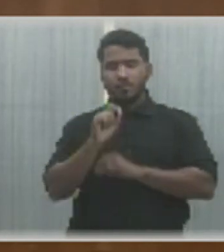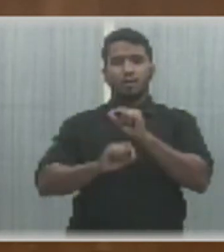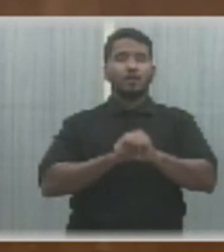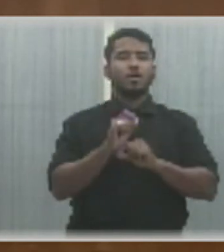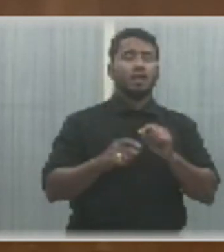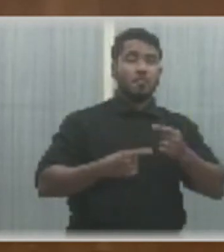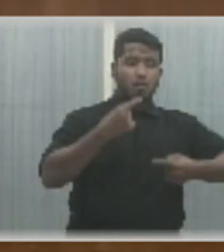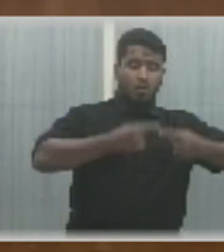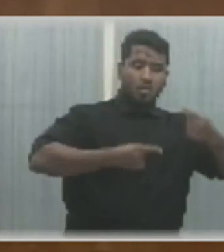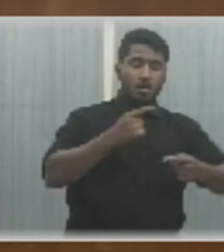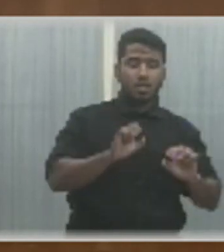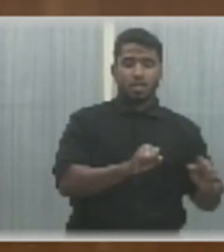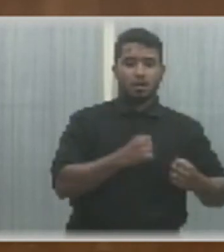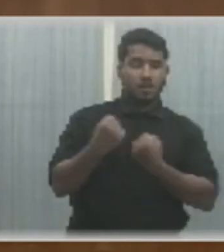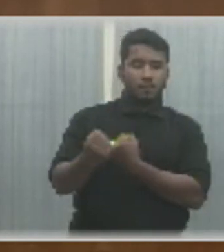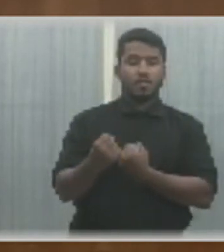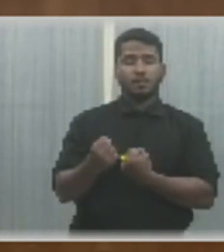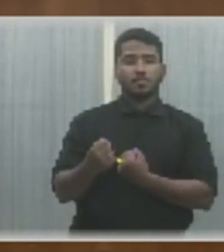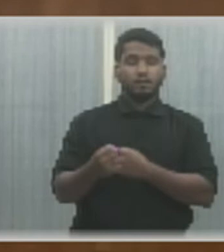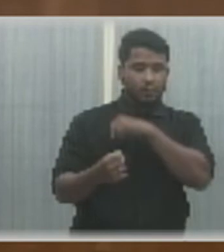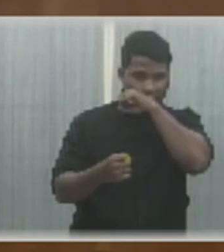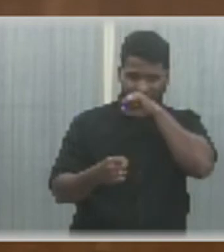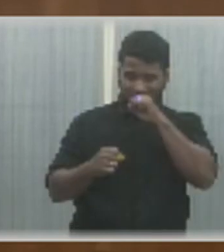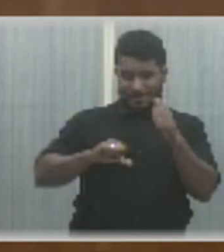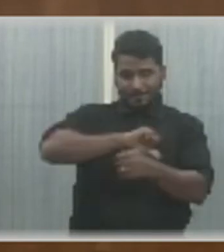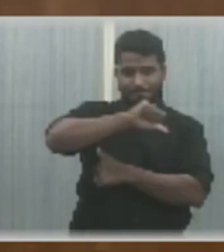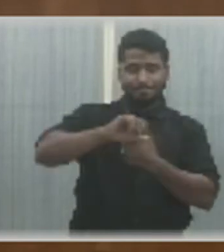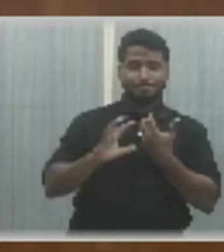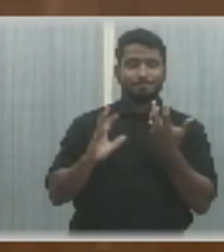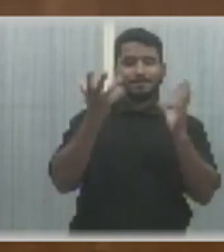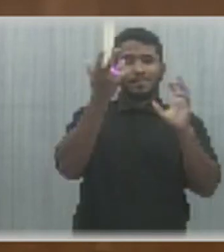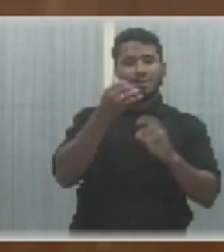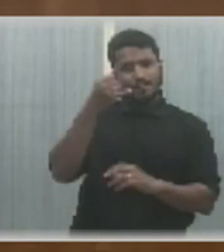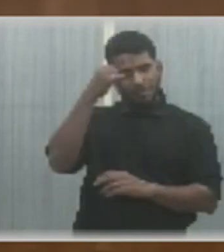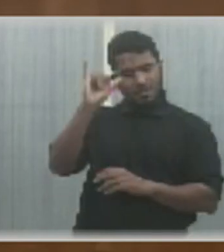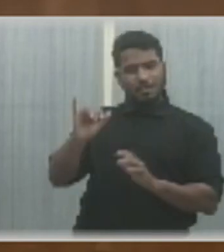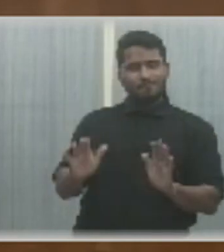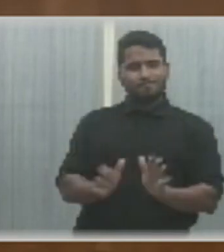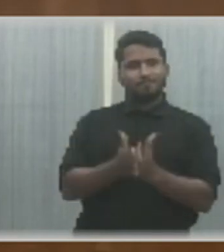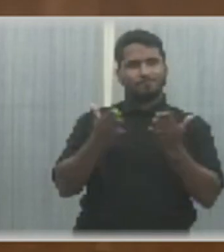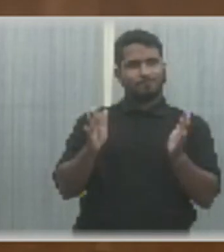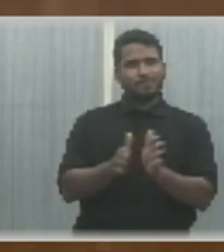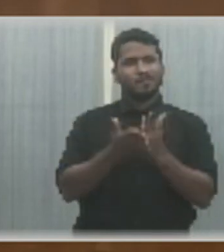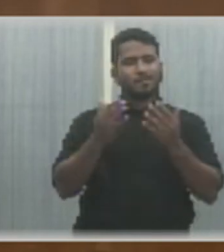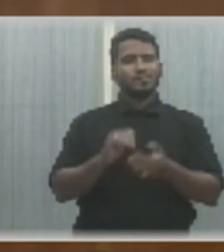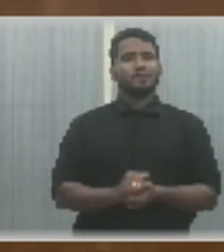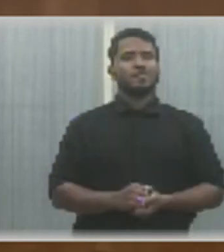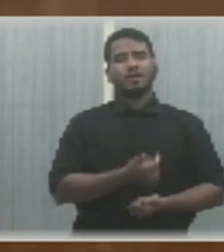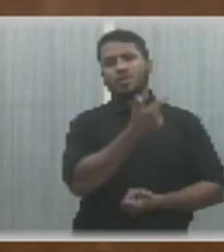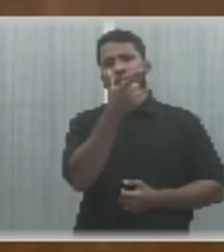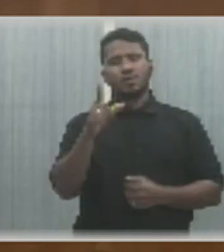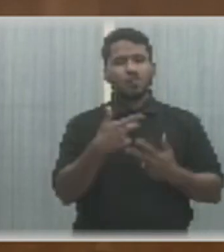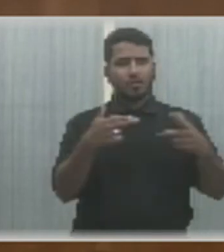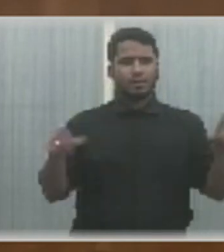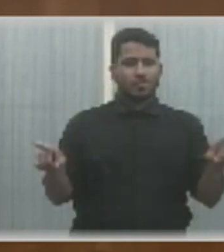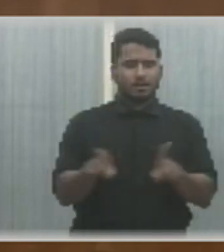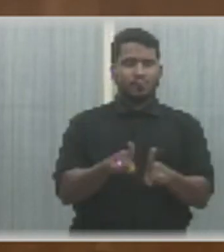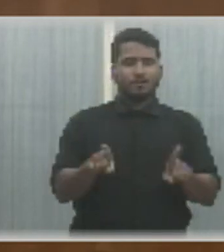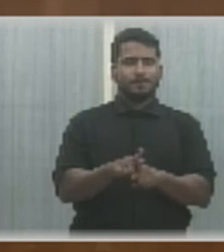essa política estadual sobre mudanças climáticas e combate à pobreza. E, por outro lado,